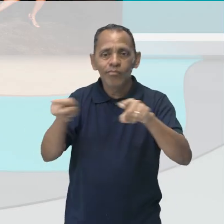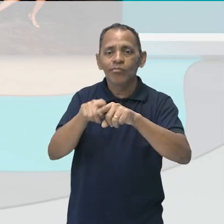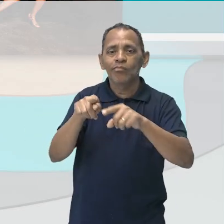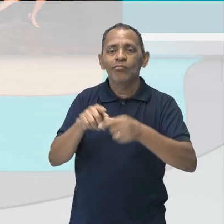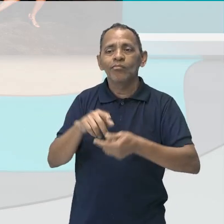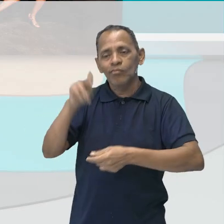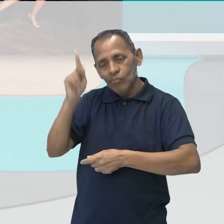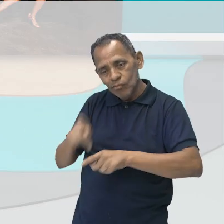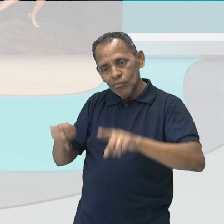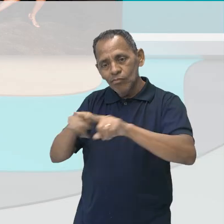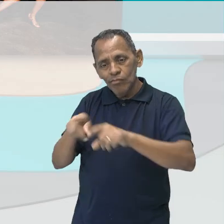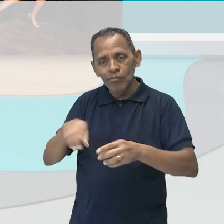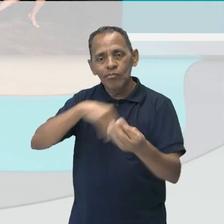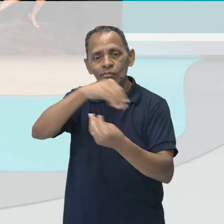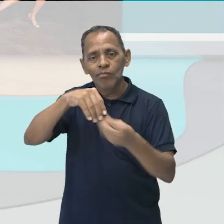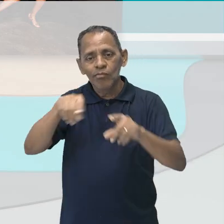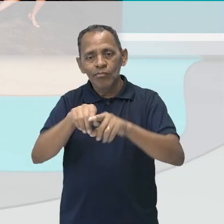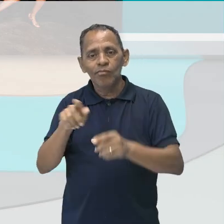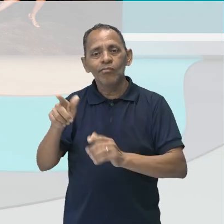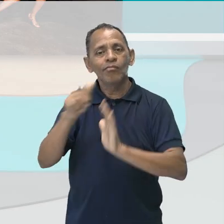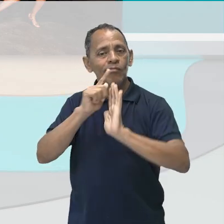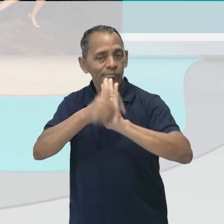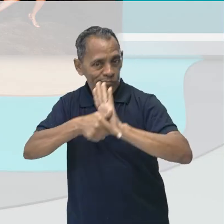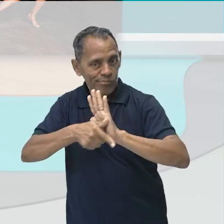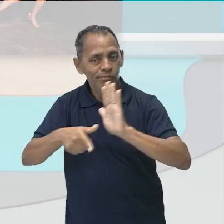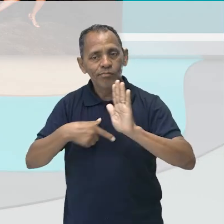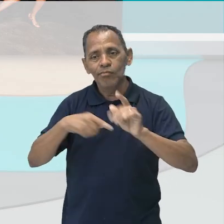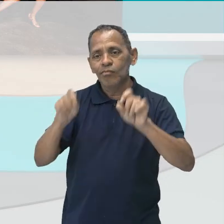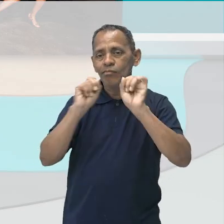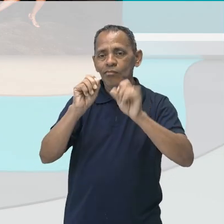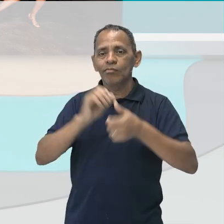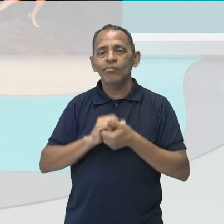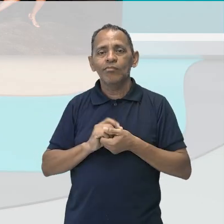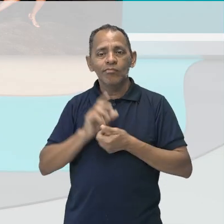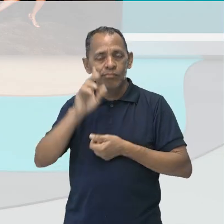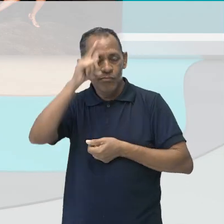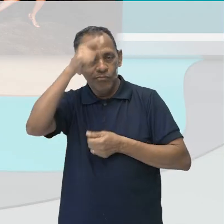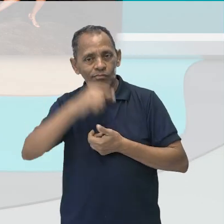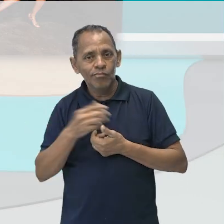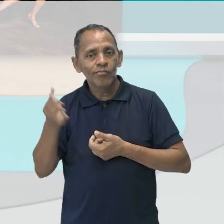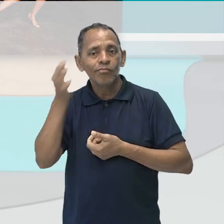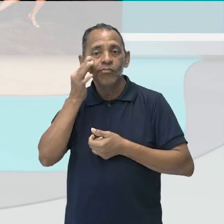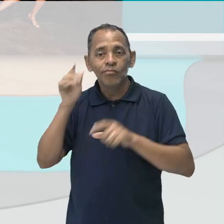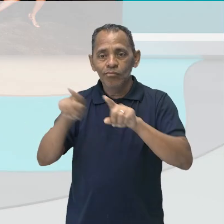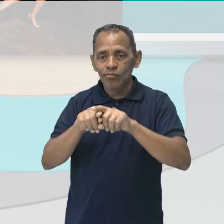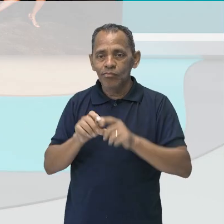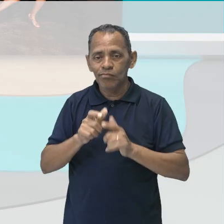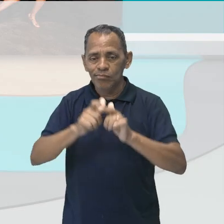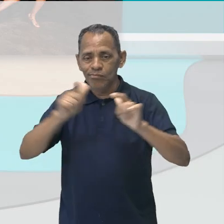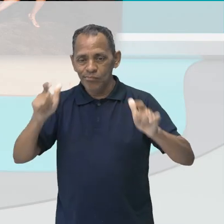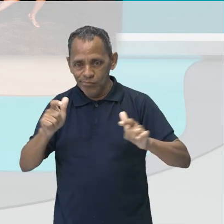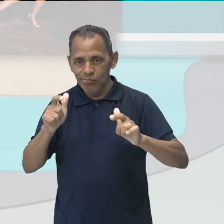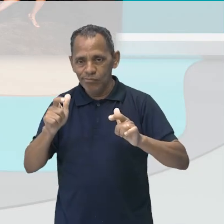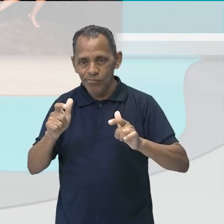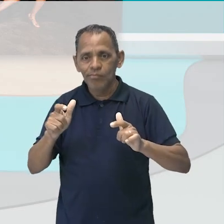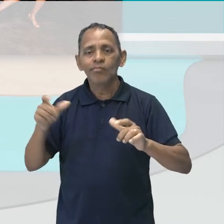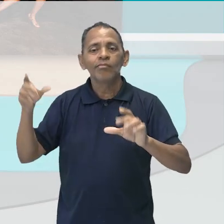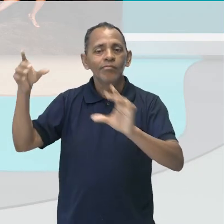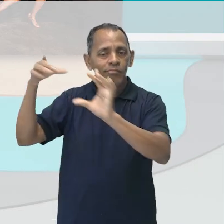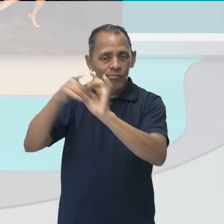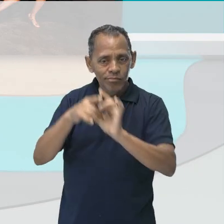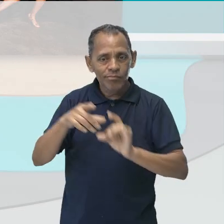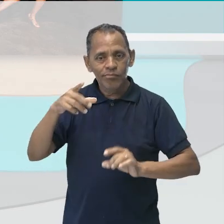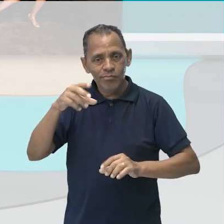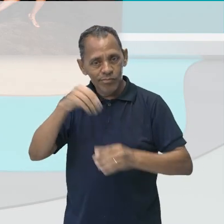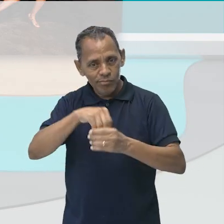e envolvente. É o gênero que tem uma forte presença tanto em produções de grande escala quanto em